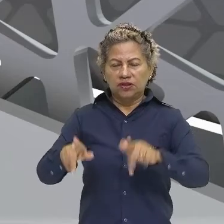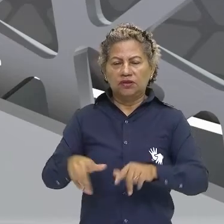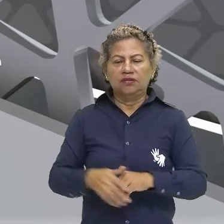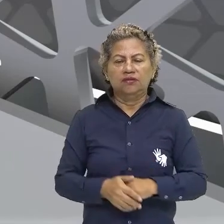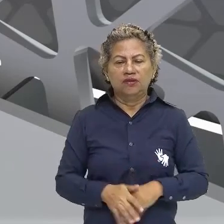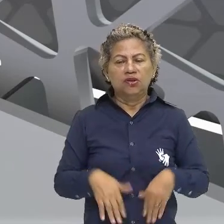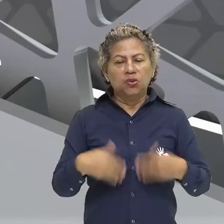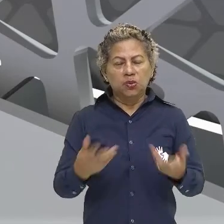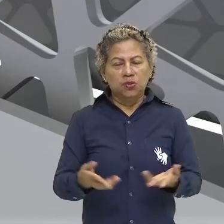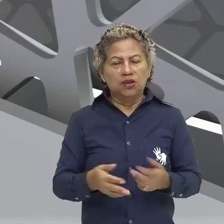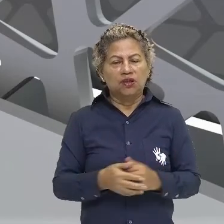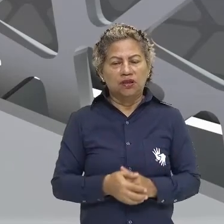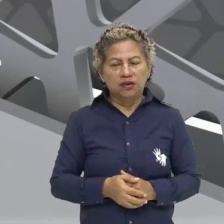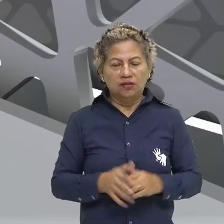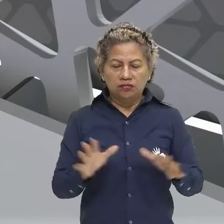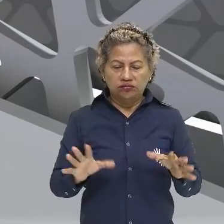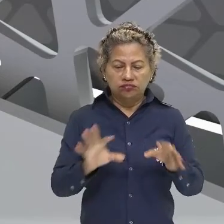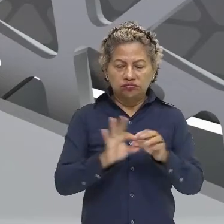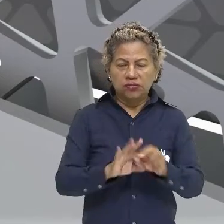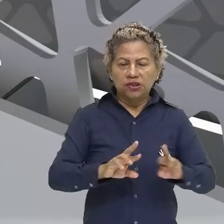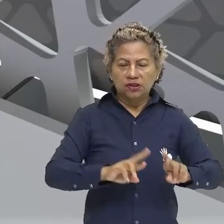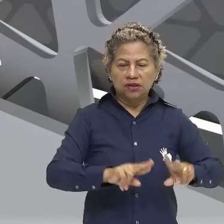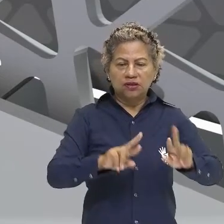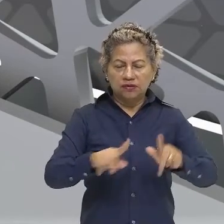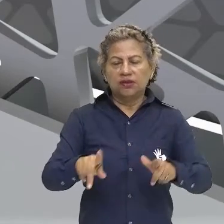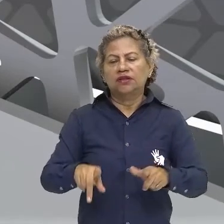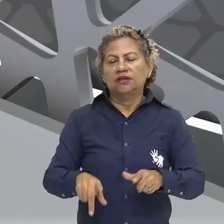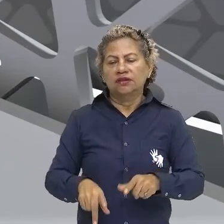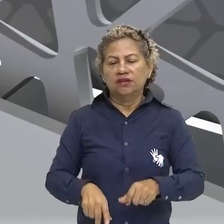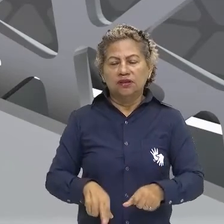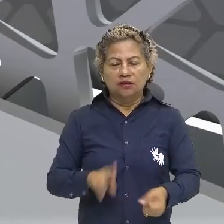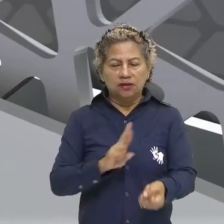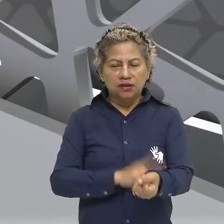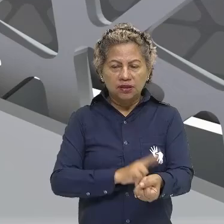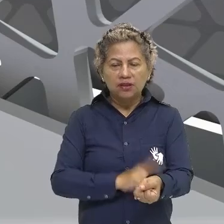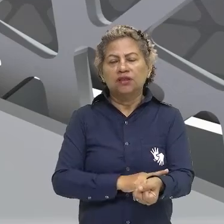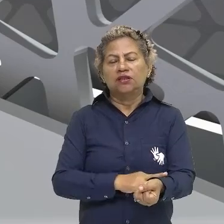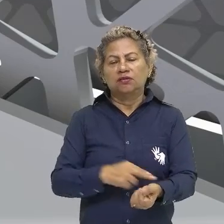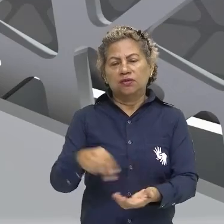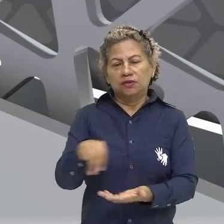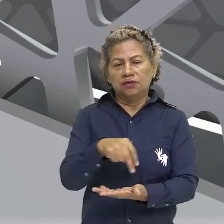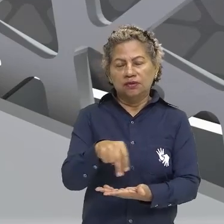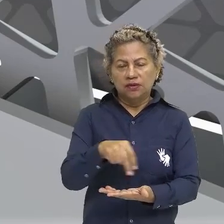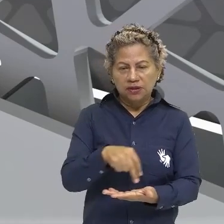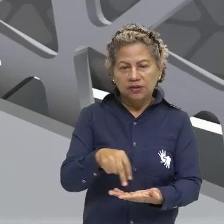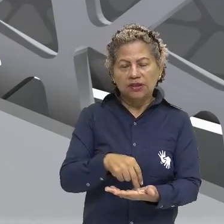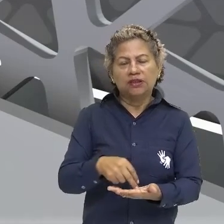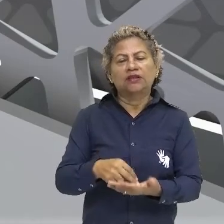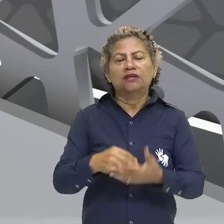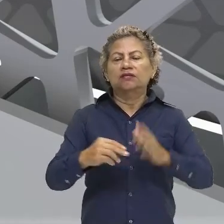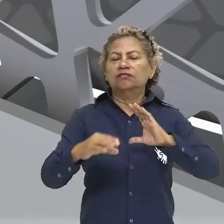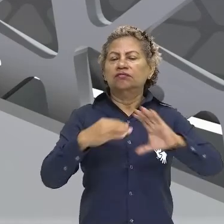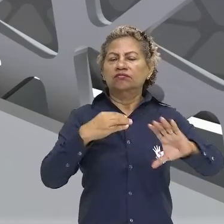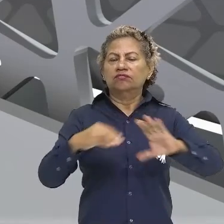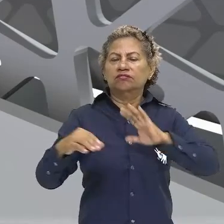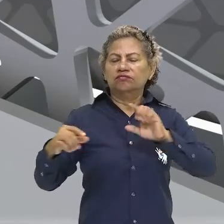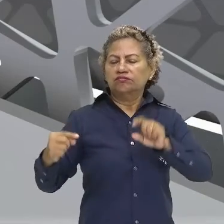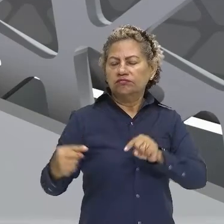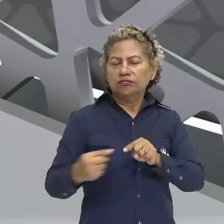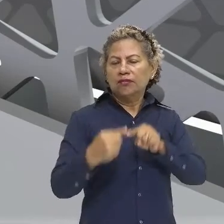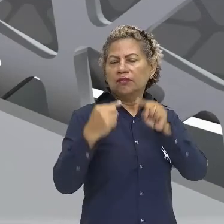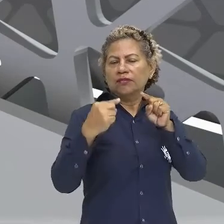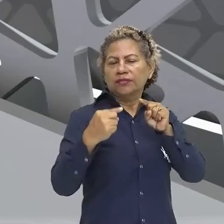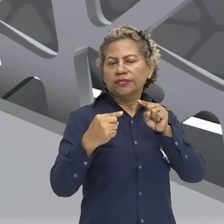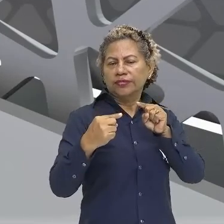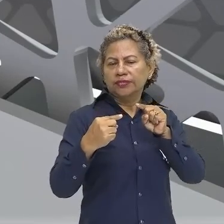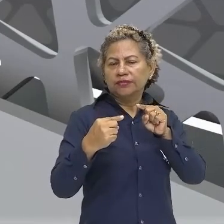movimentos diferentes, aliado ao ritmo, à música, à sintonia com esses